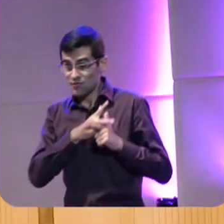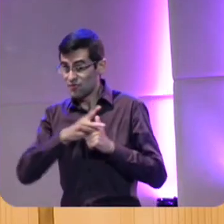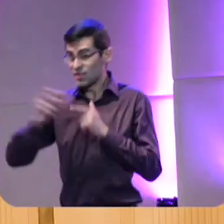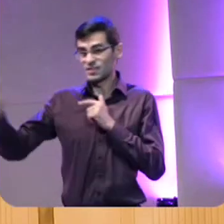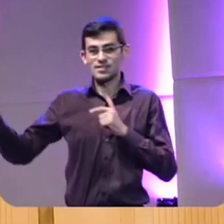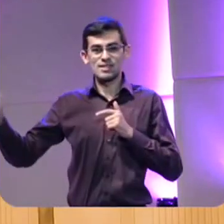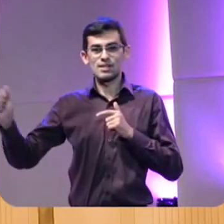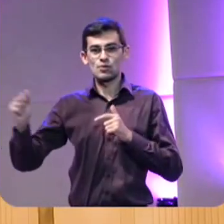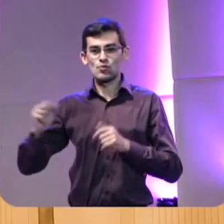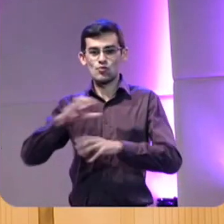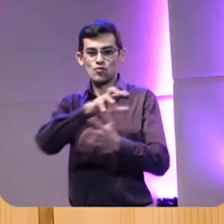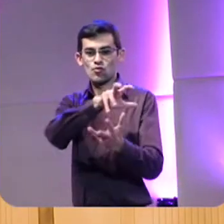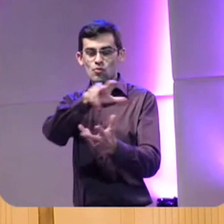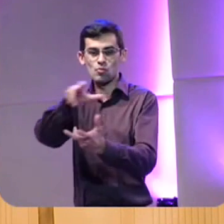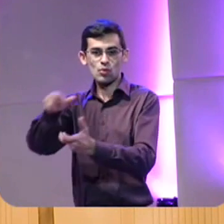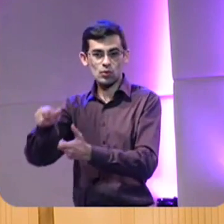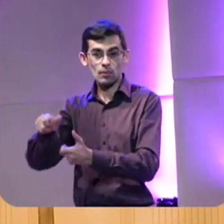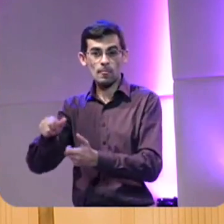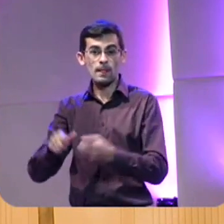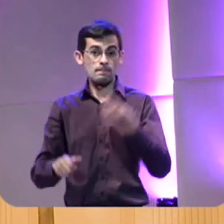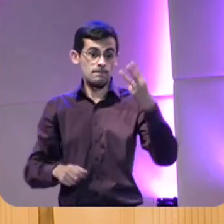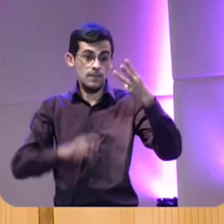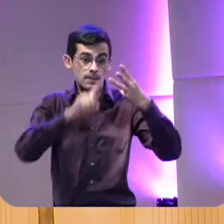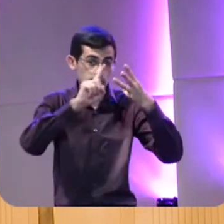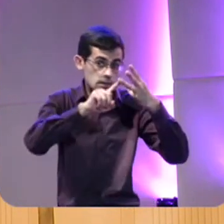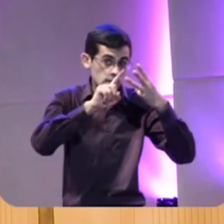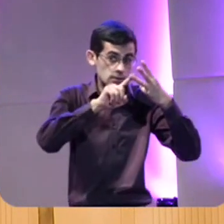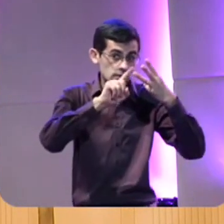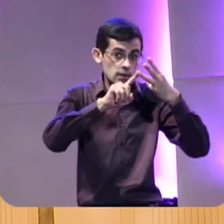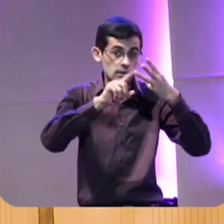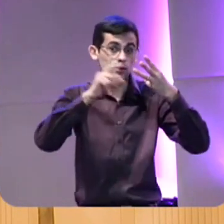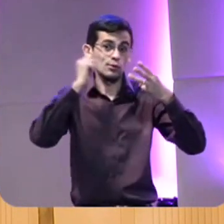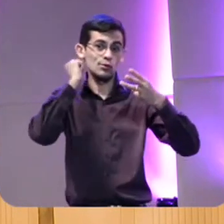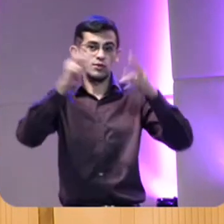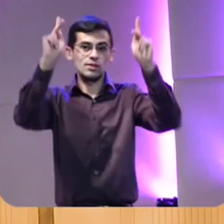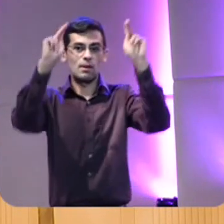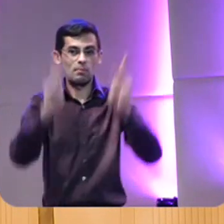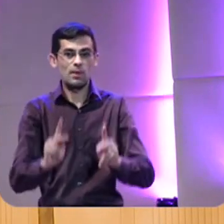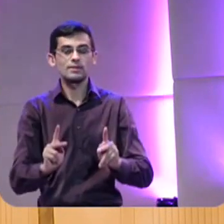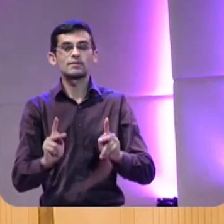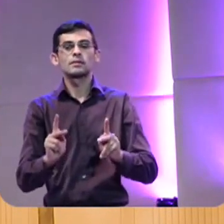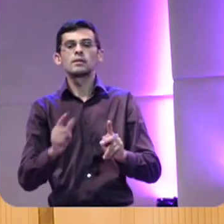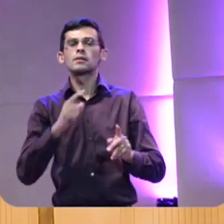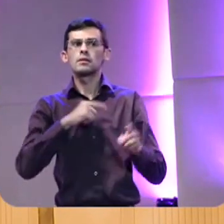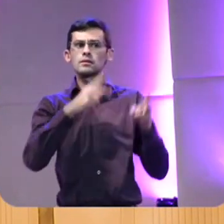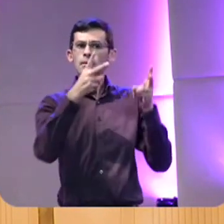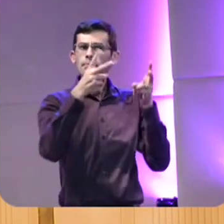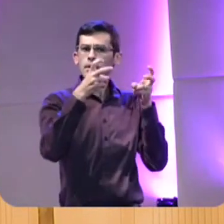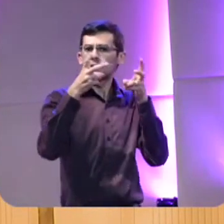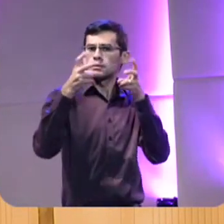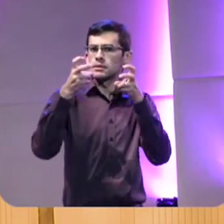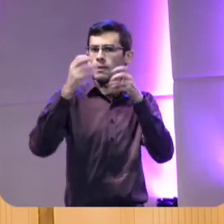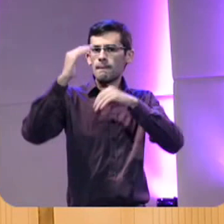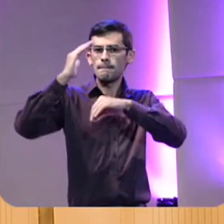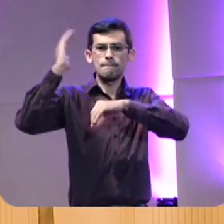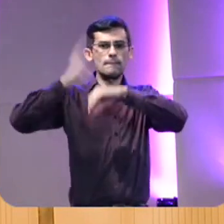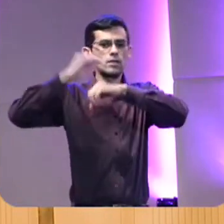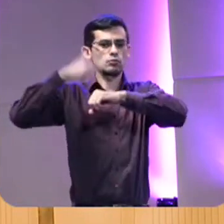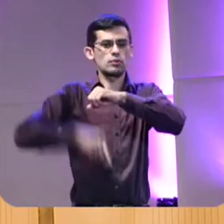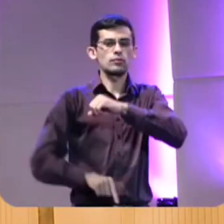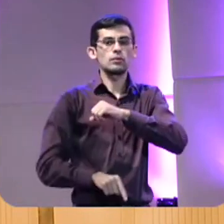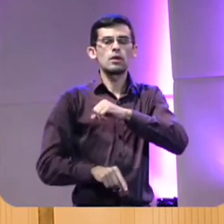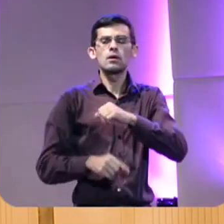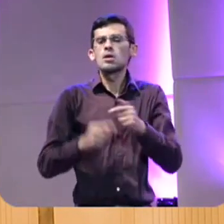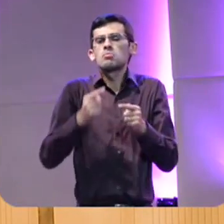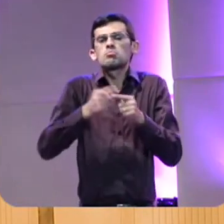mundo. E um terceiro meio de se obter essa paz transcendente é ter essa percepção ampliada.